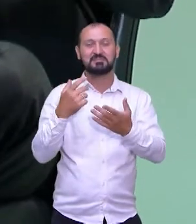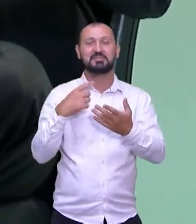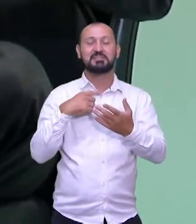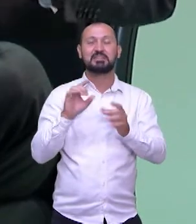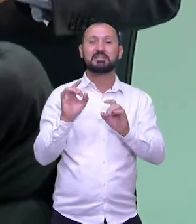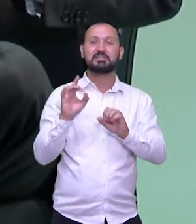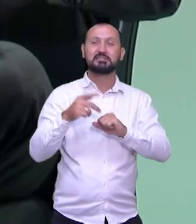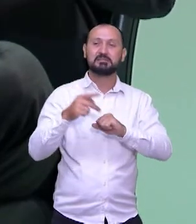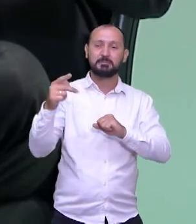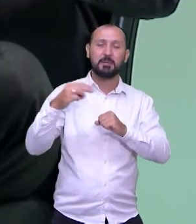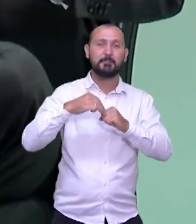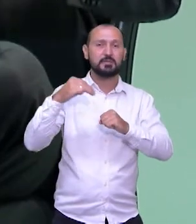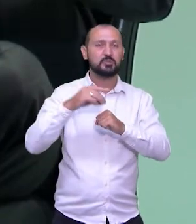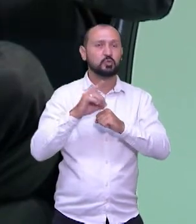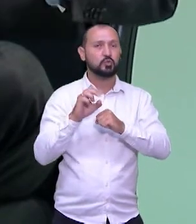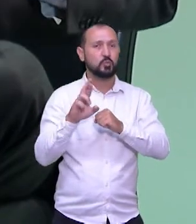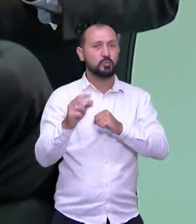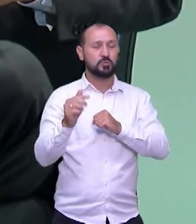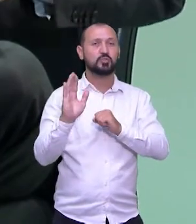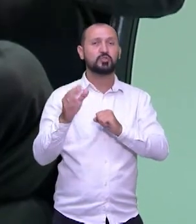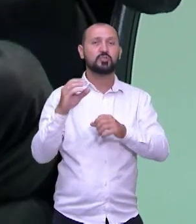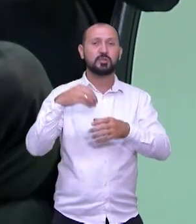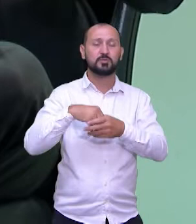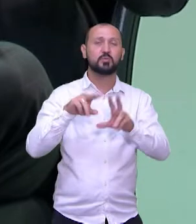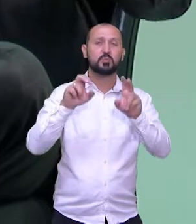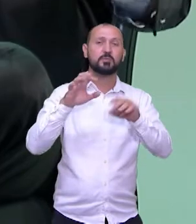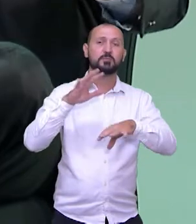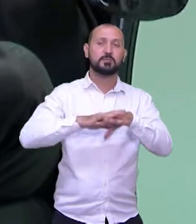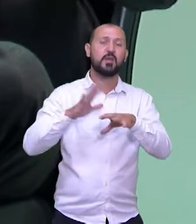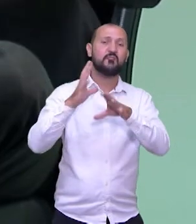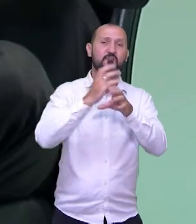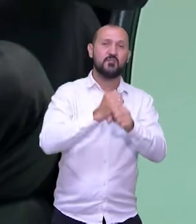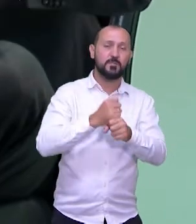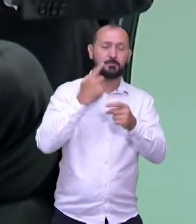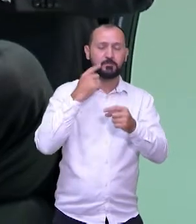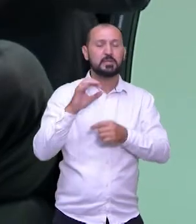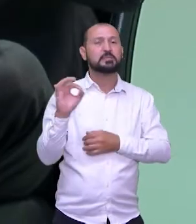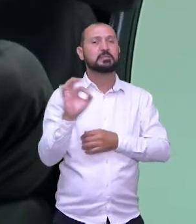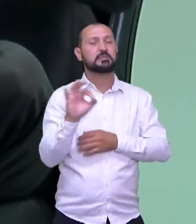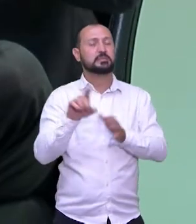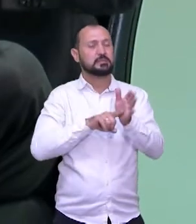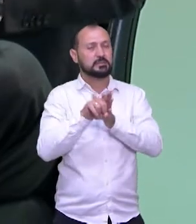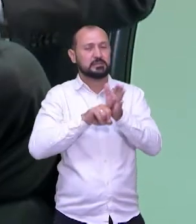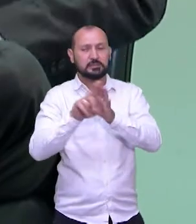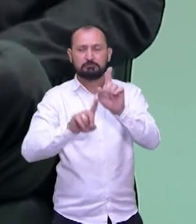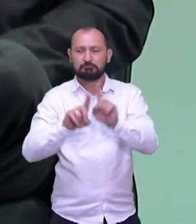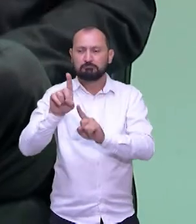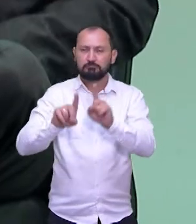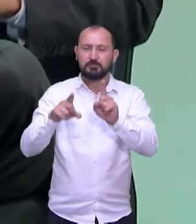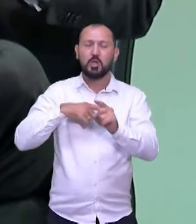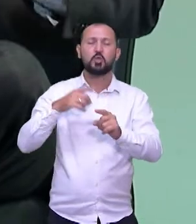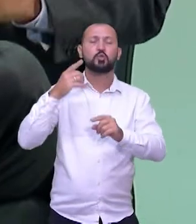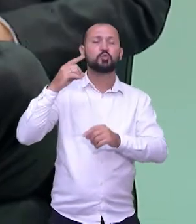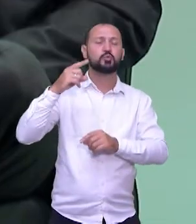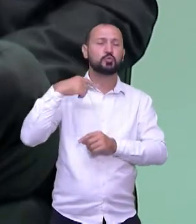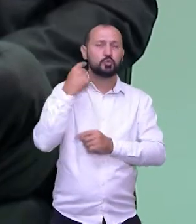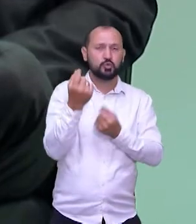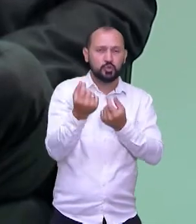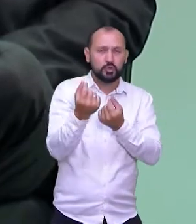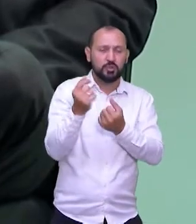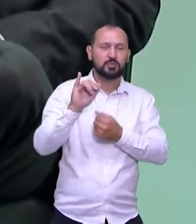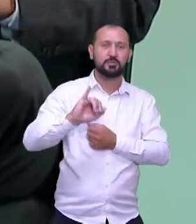formação, especialistas, mestrados, doutorados na área da matemática financeira, da estatística, do direito tributário, da